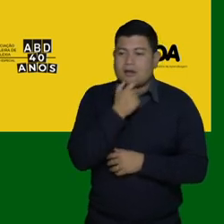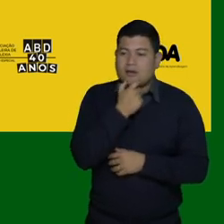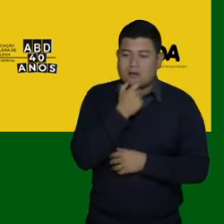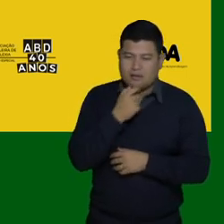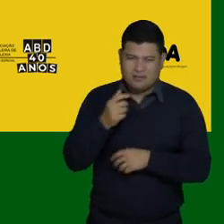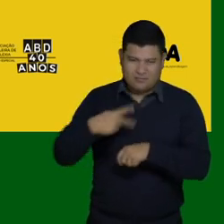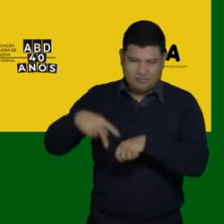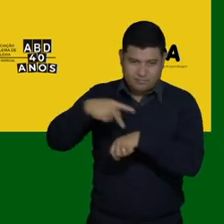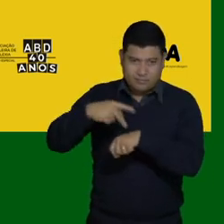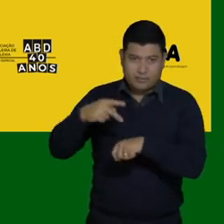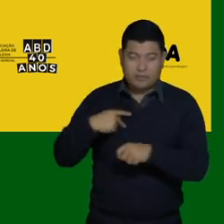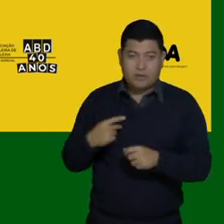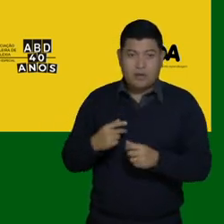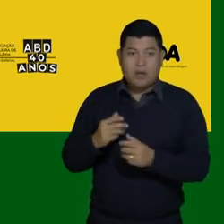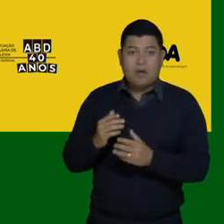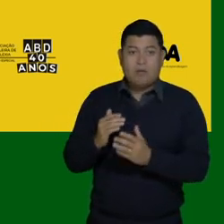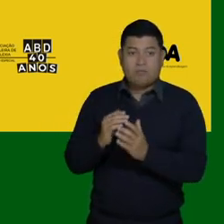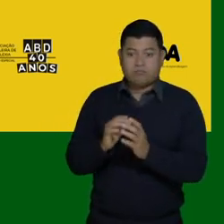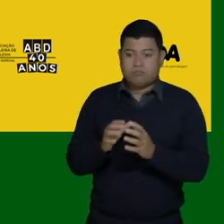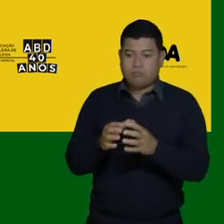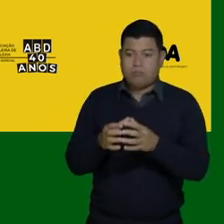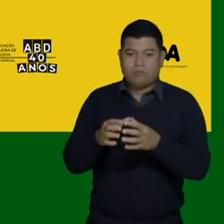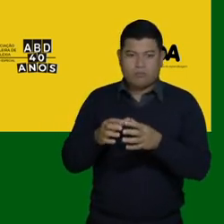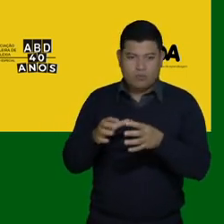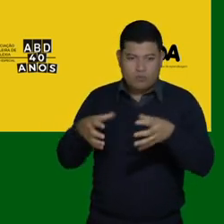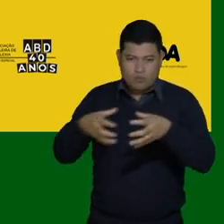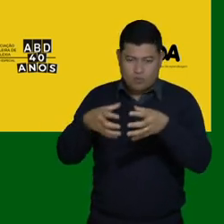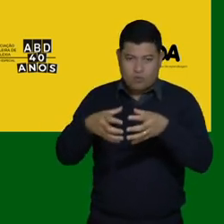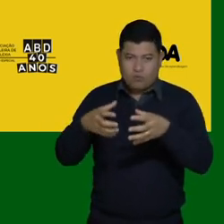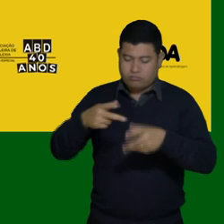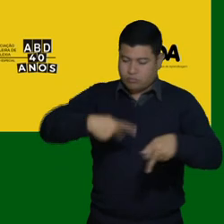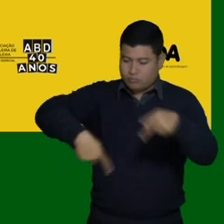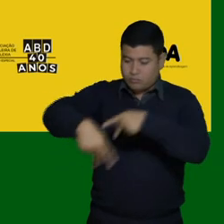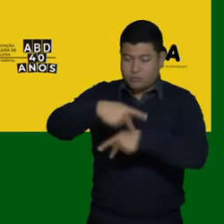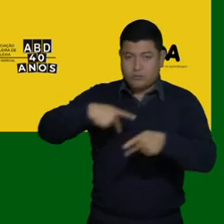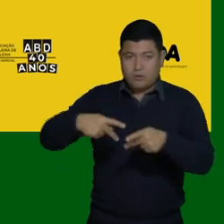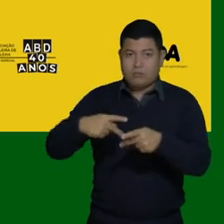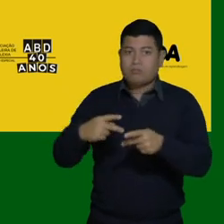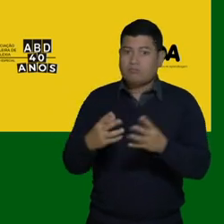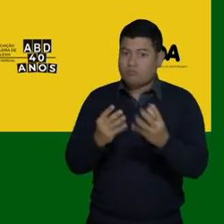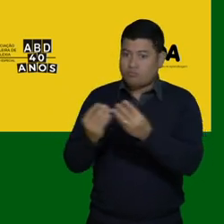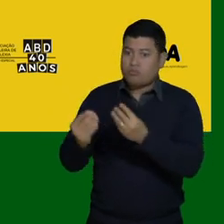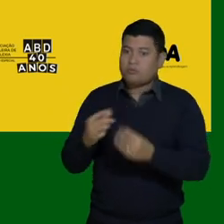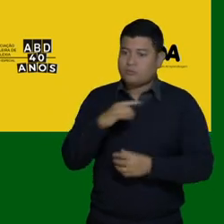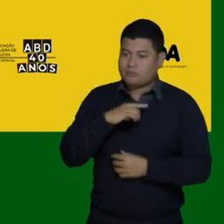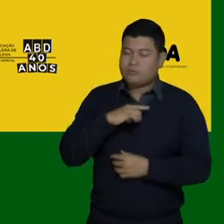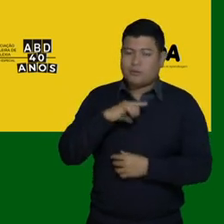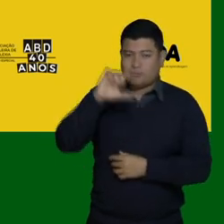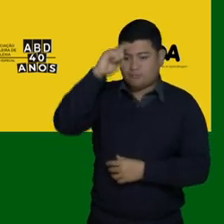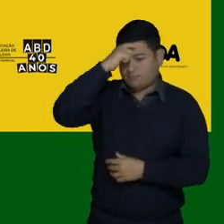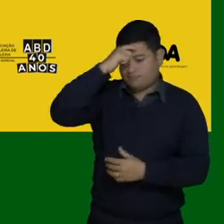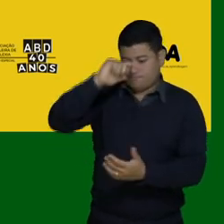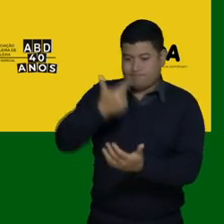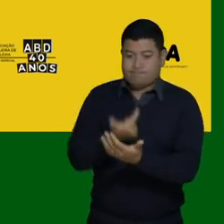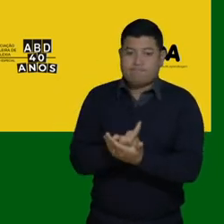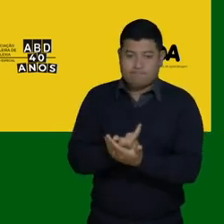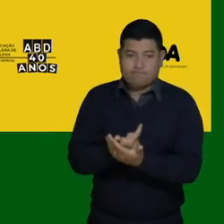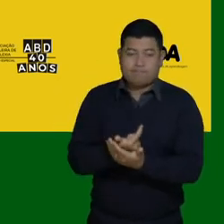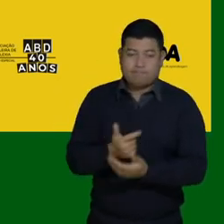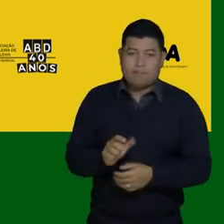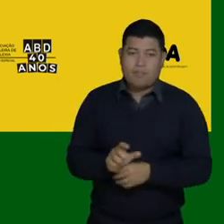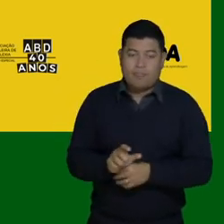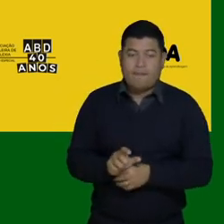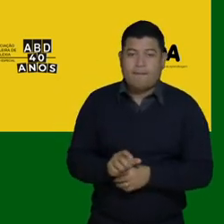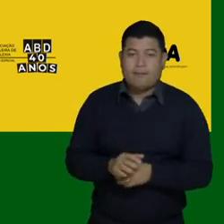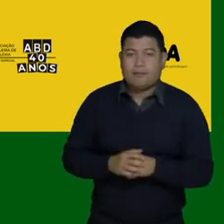novo da avaliação precoce né então para não irem para esses transtornos de Conduta né para